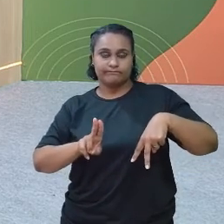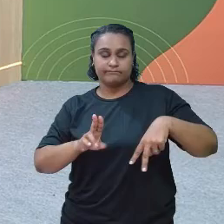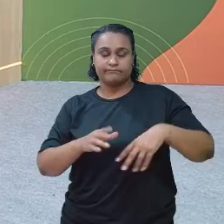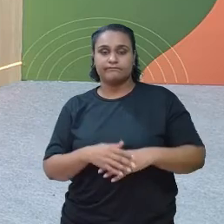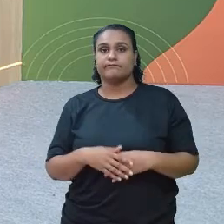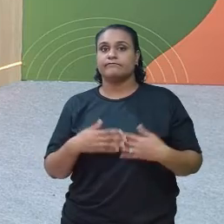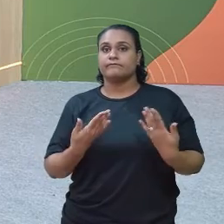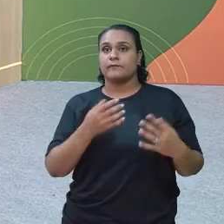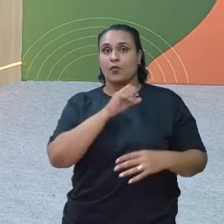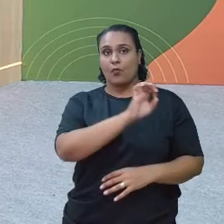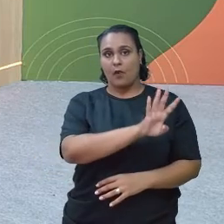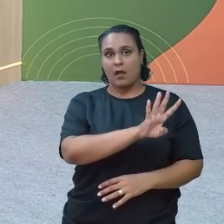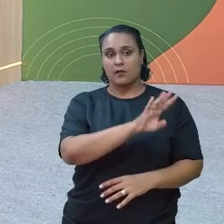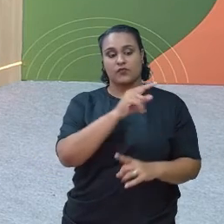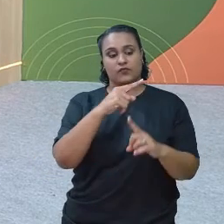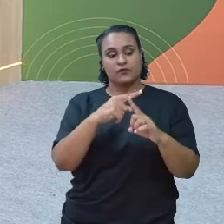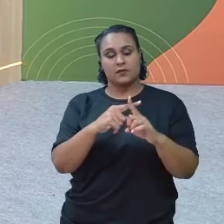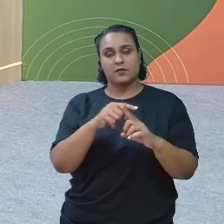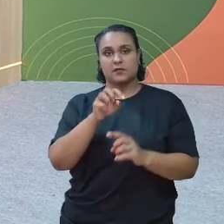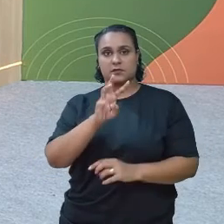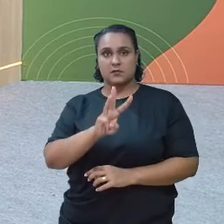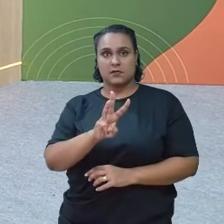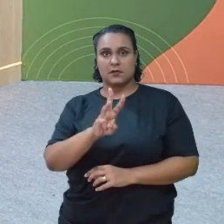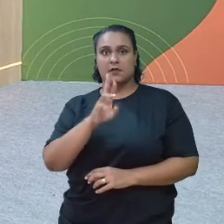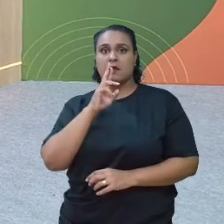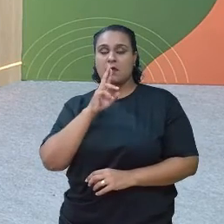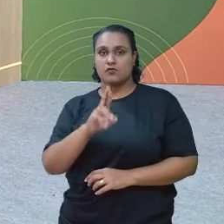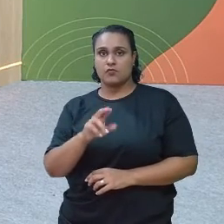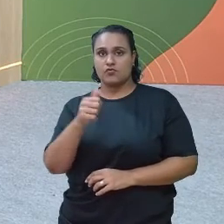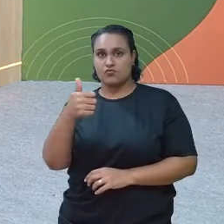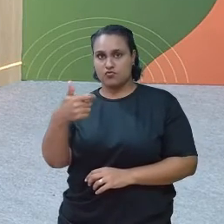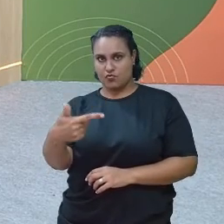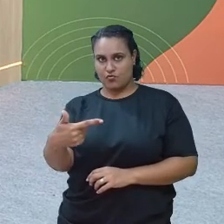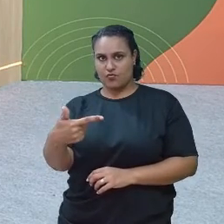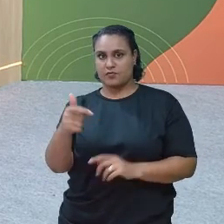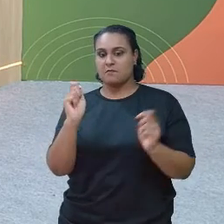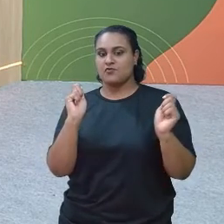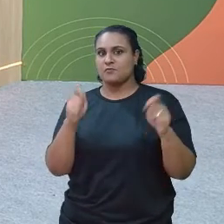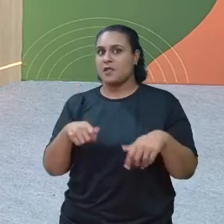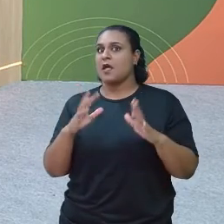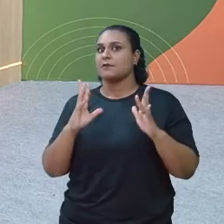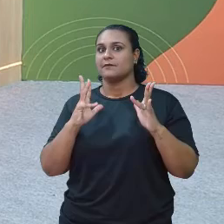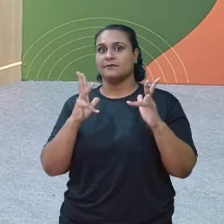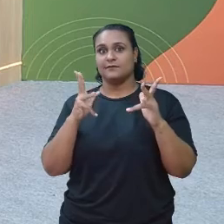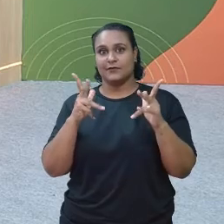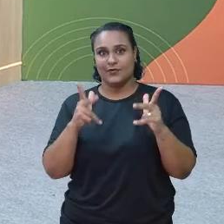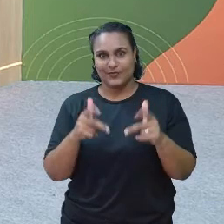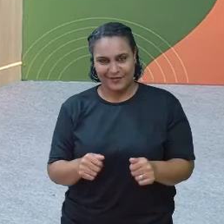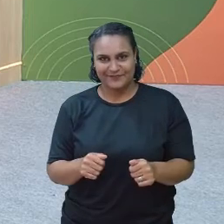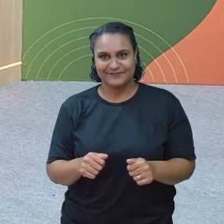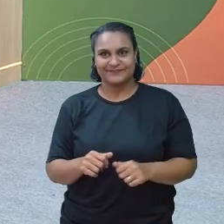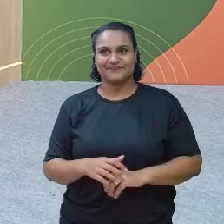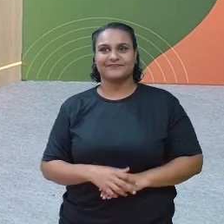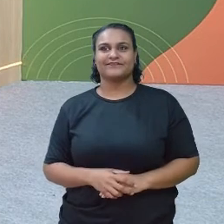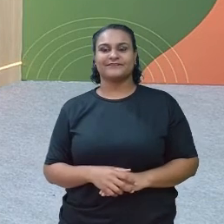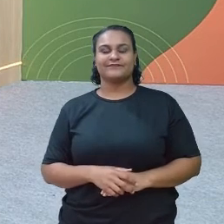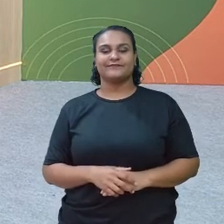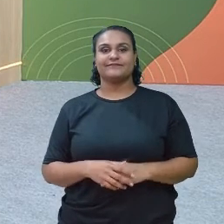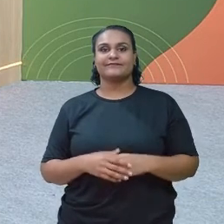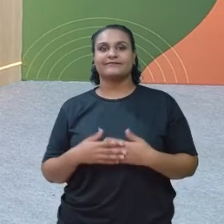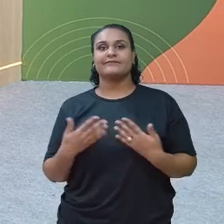seja, o produto das possibilidades vai te dar o resultado de quantas maneiras diferentes ela pode se vestir. Tá